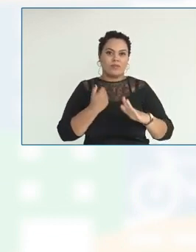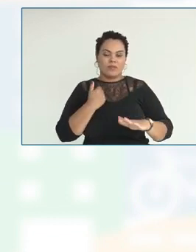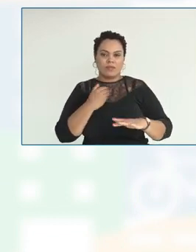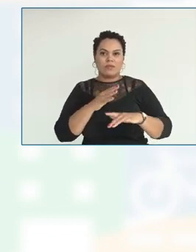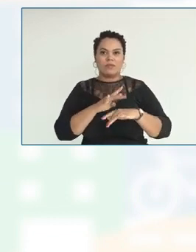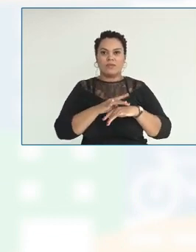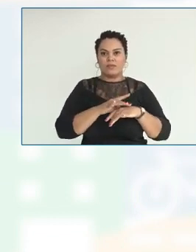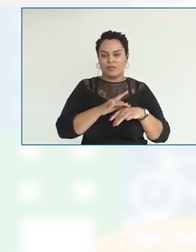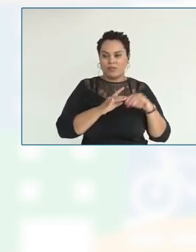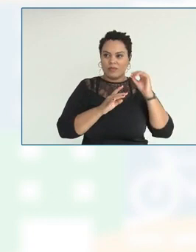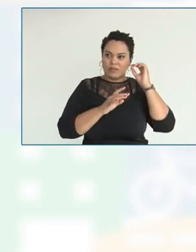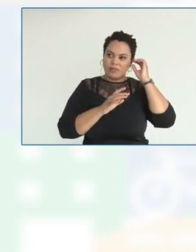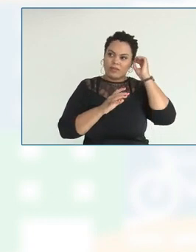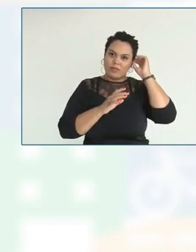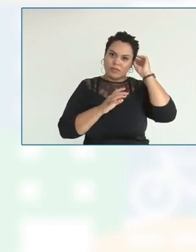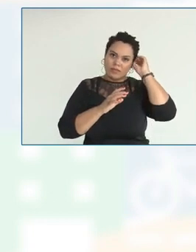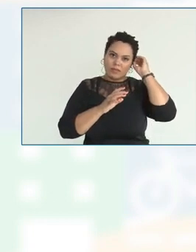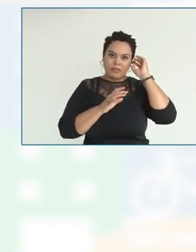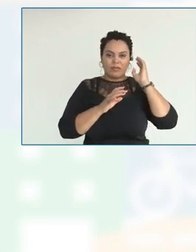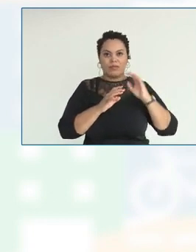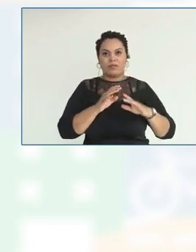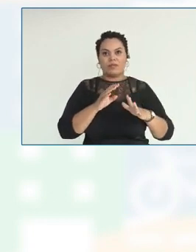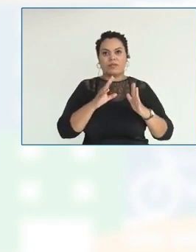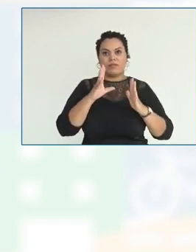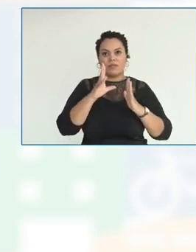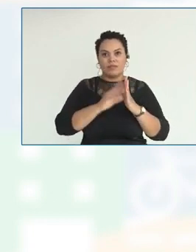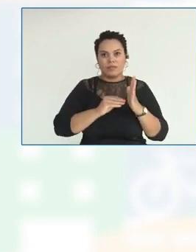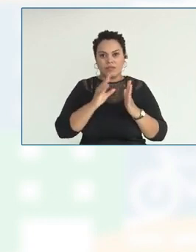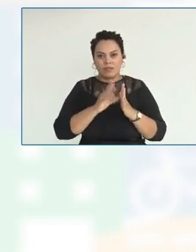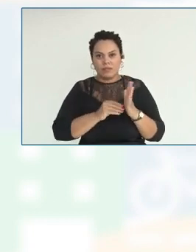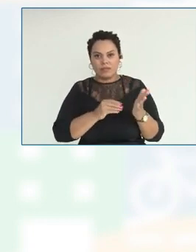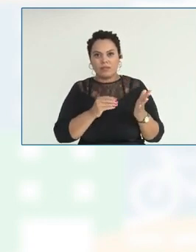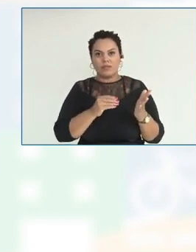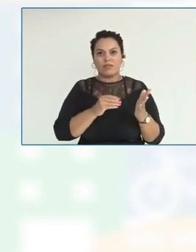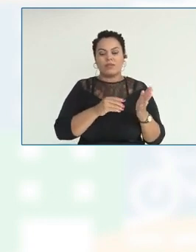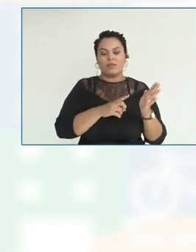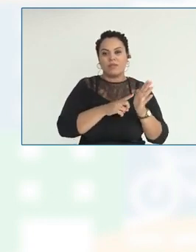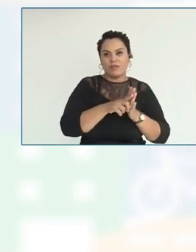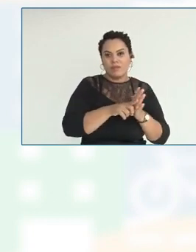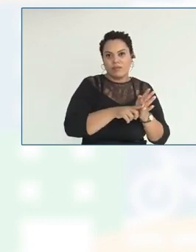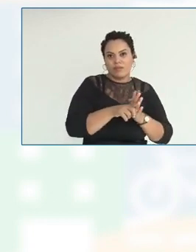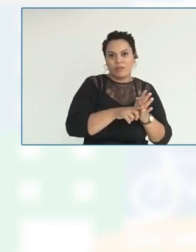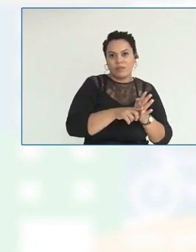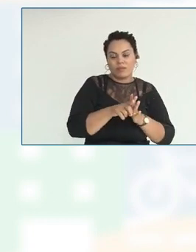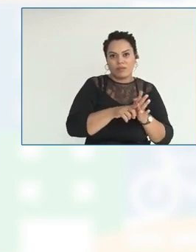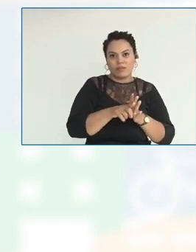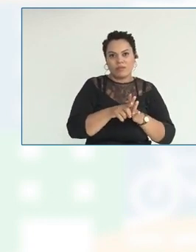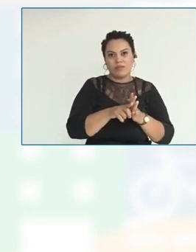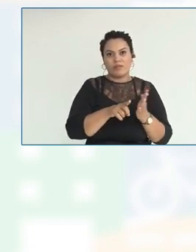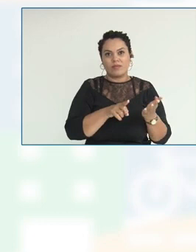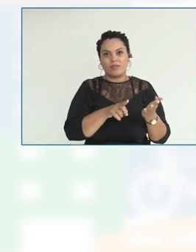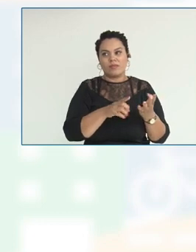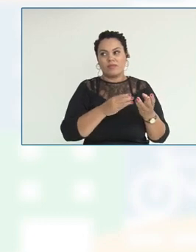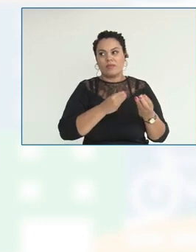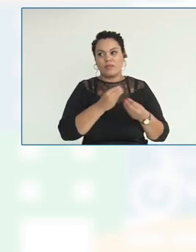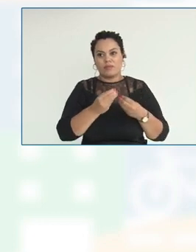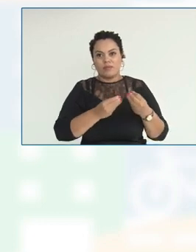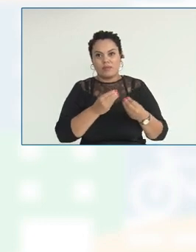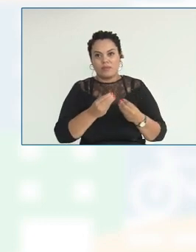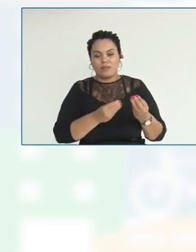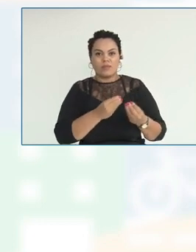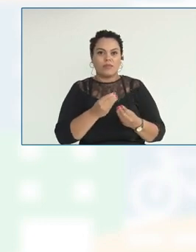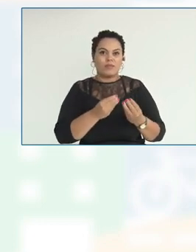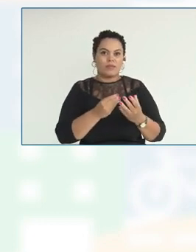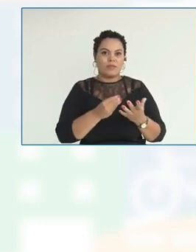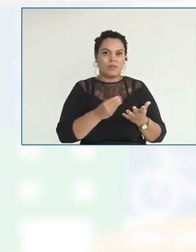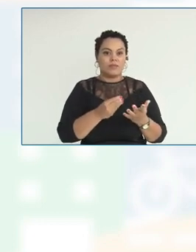modelo de investigação, de fluxo, né, de notificação e investigação das intoxicações exógenas adotados no município de